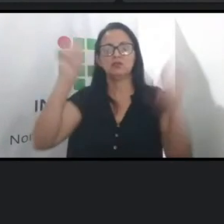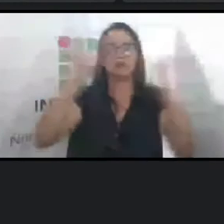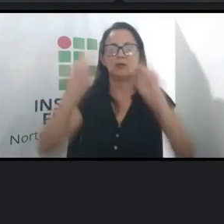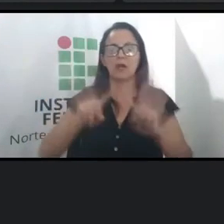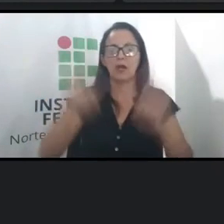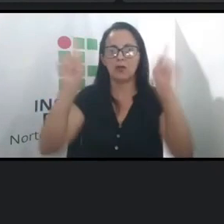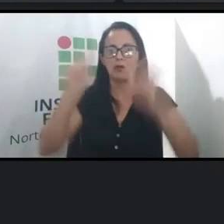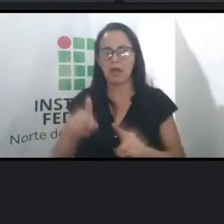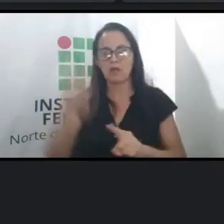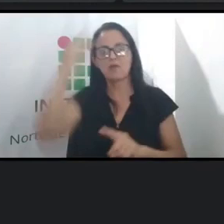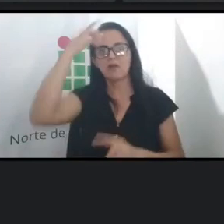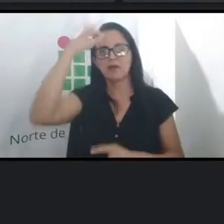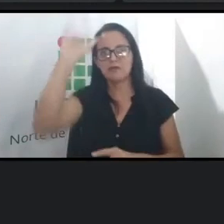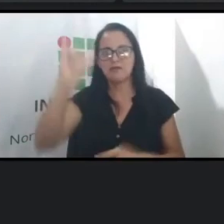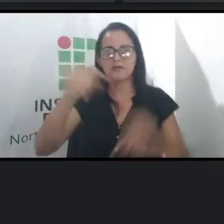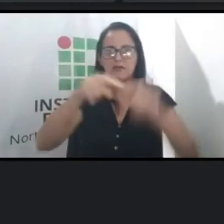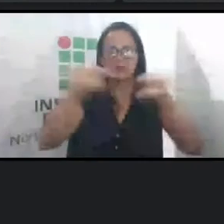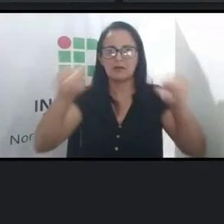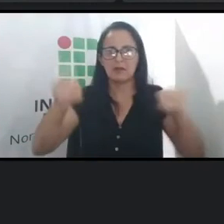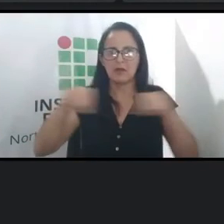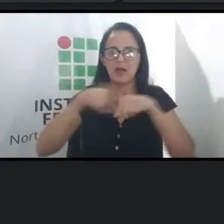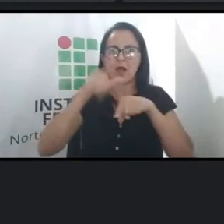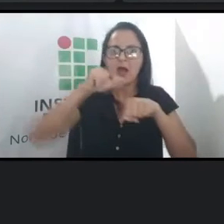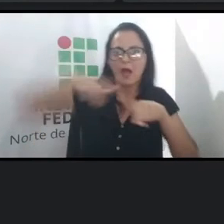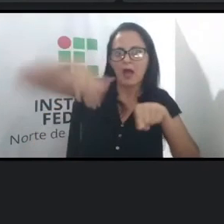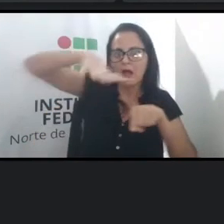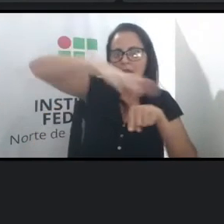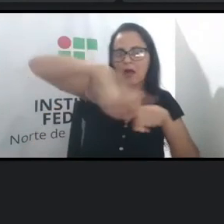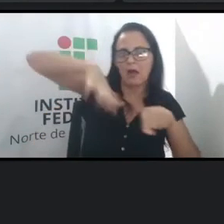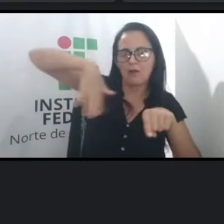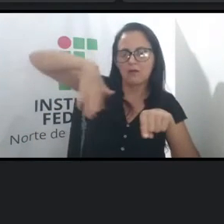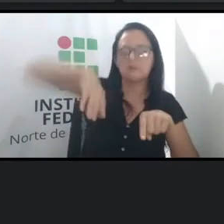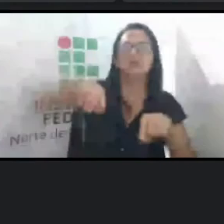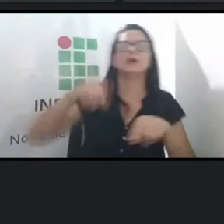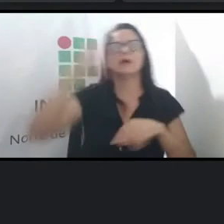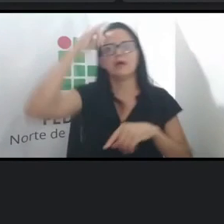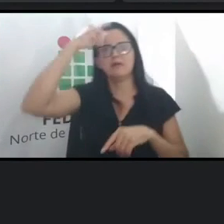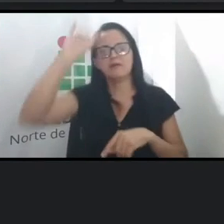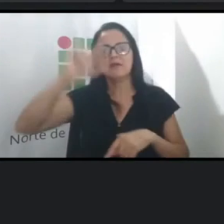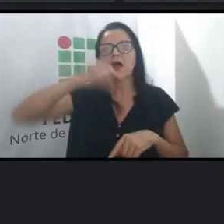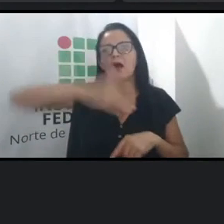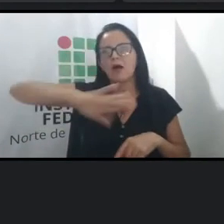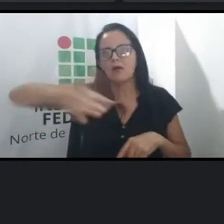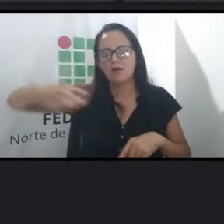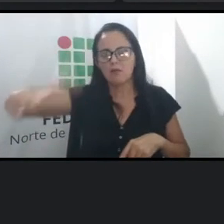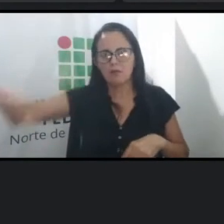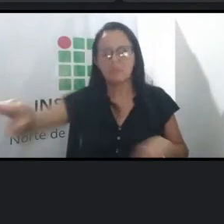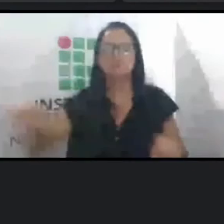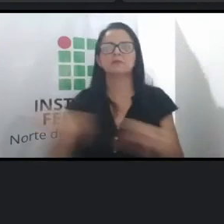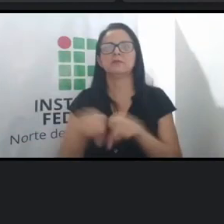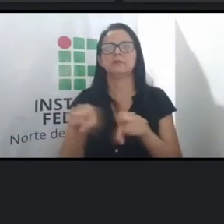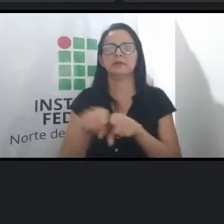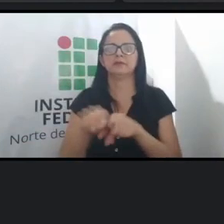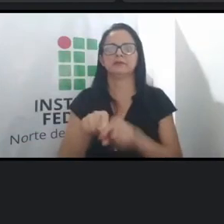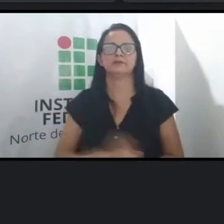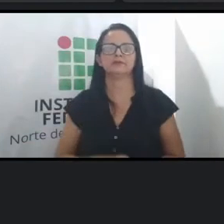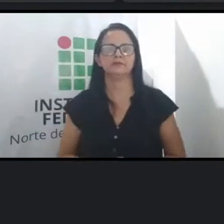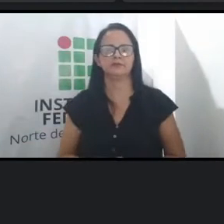principalmente por causa da incidência de raios e potencial cair nesses locais.